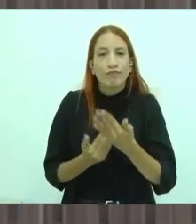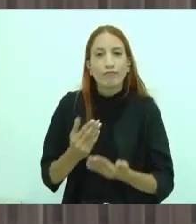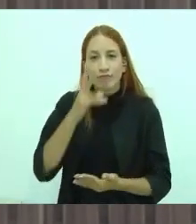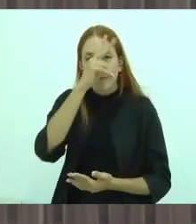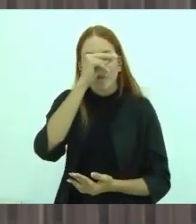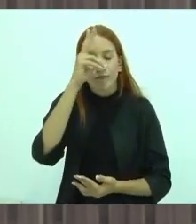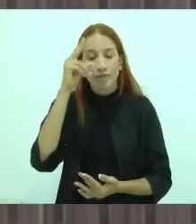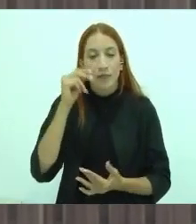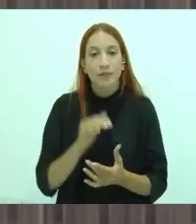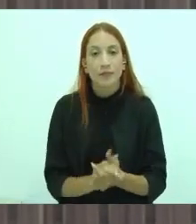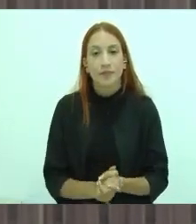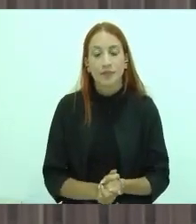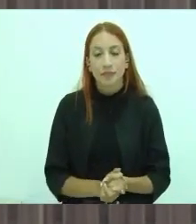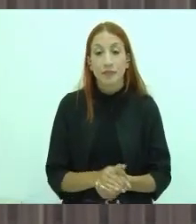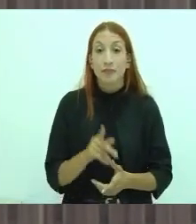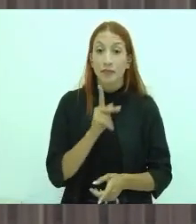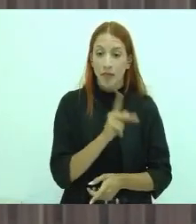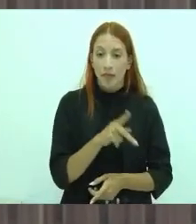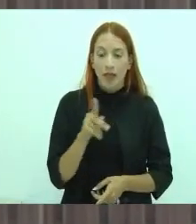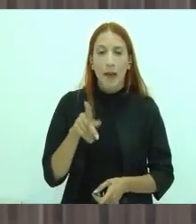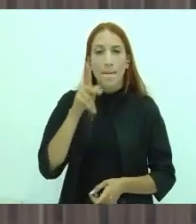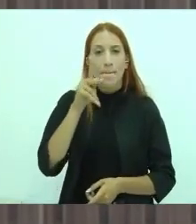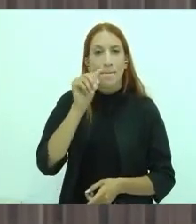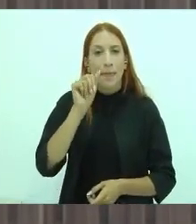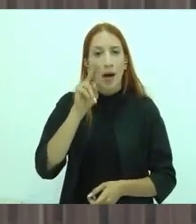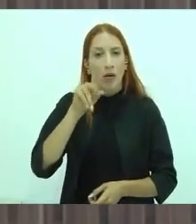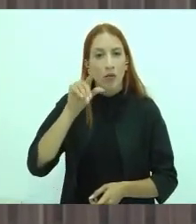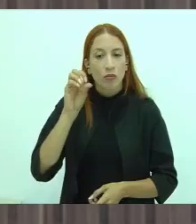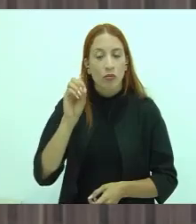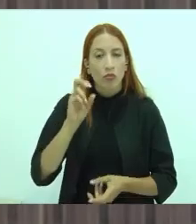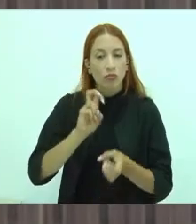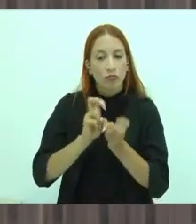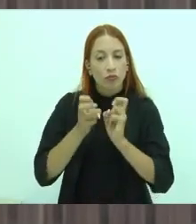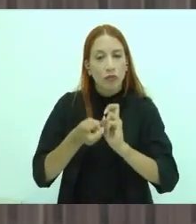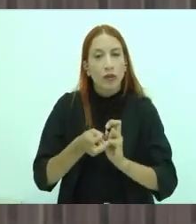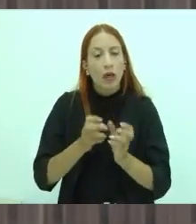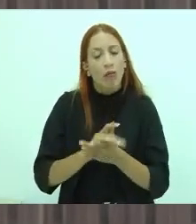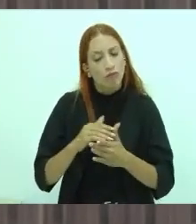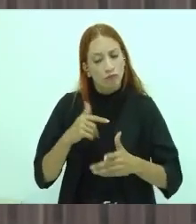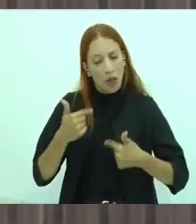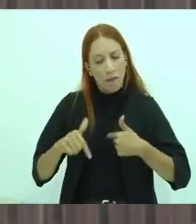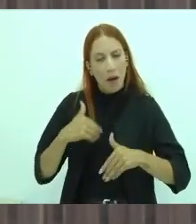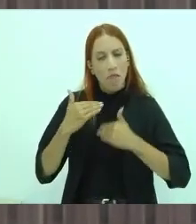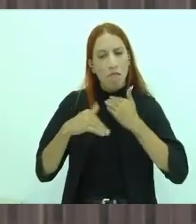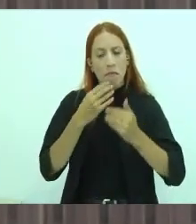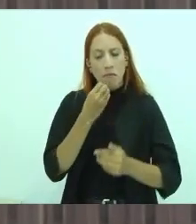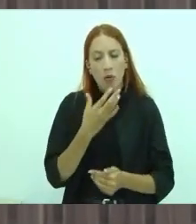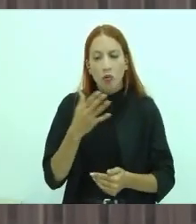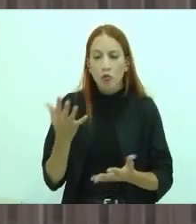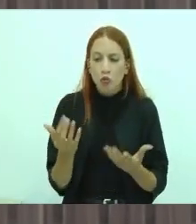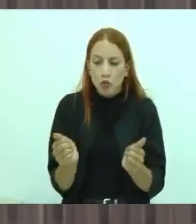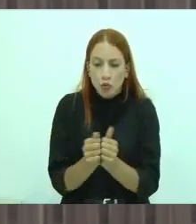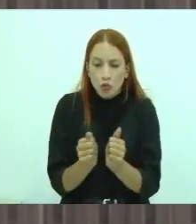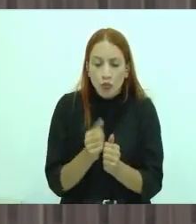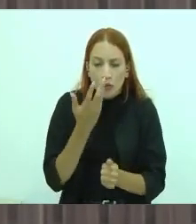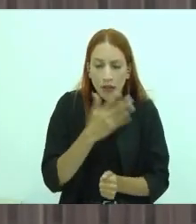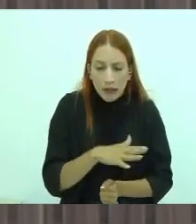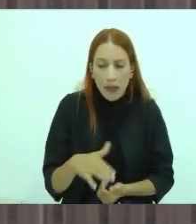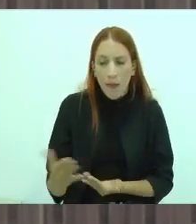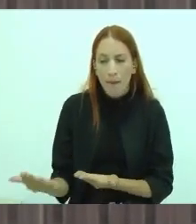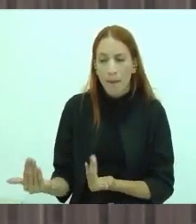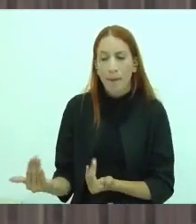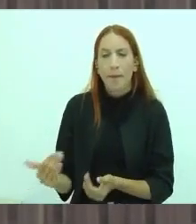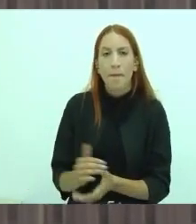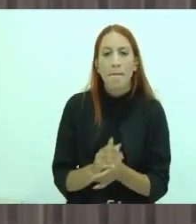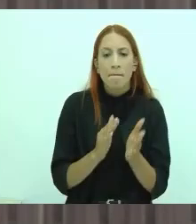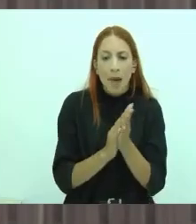gostaria aqui de parabenizar o professor Paulo Sérgio pelo trabalho que vem pean com essas adolescentes com essas crianças Parabéns meu